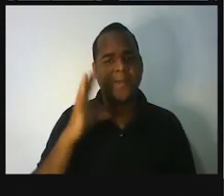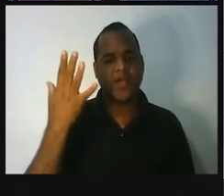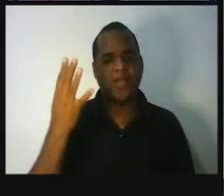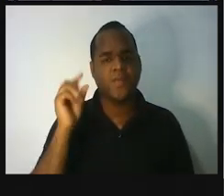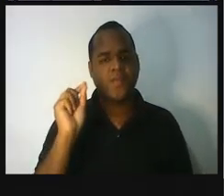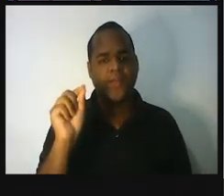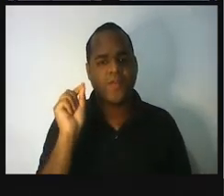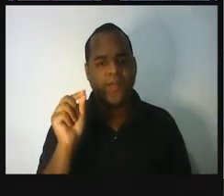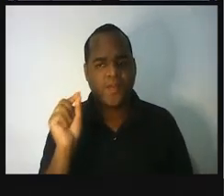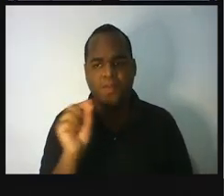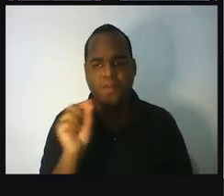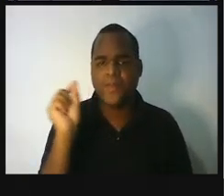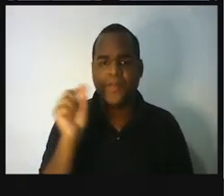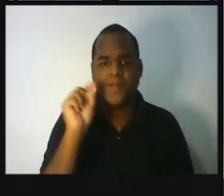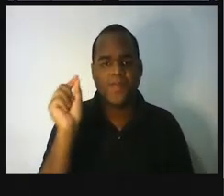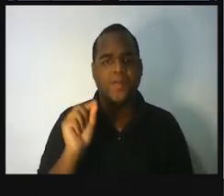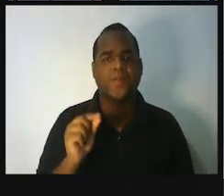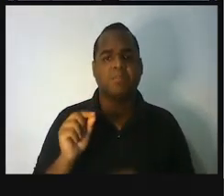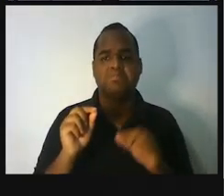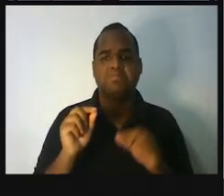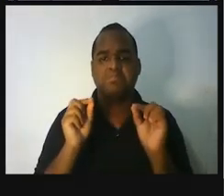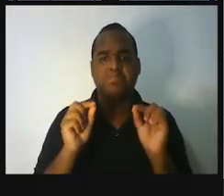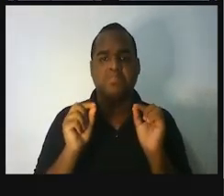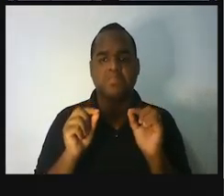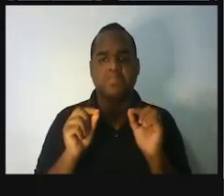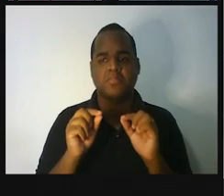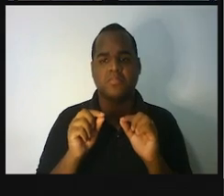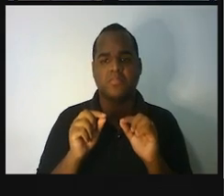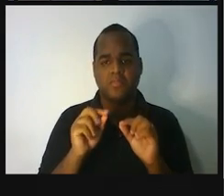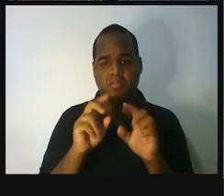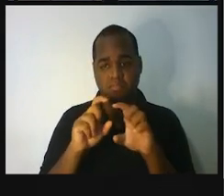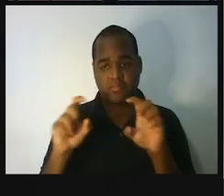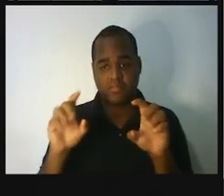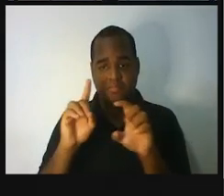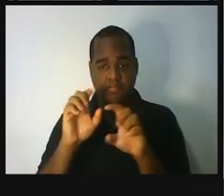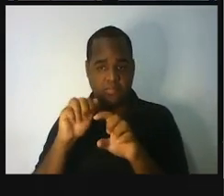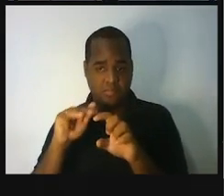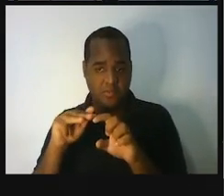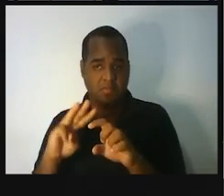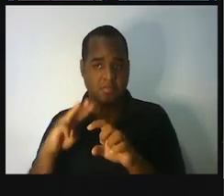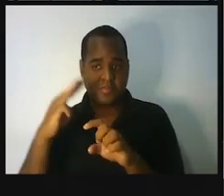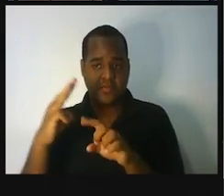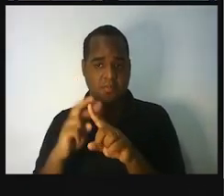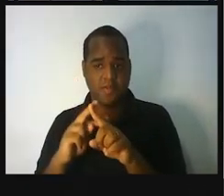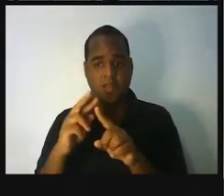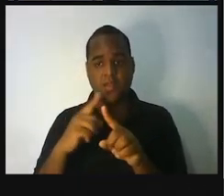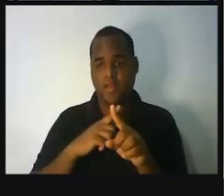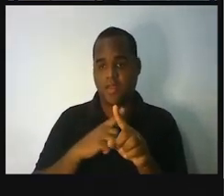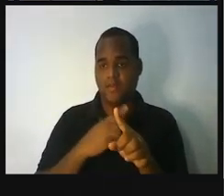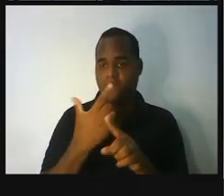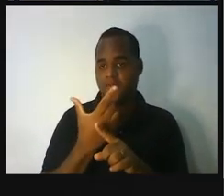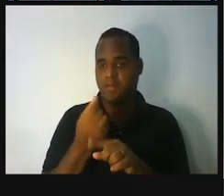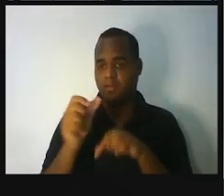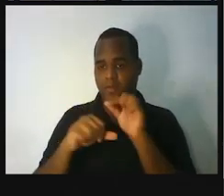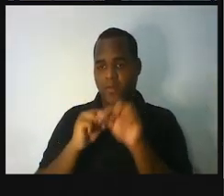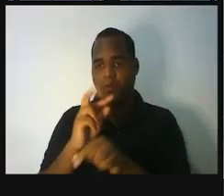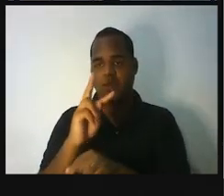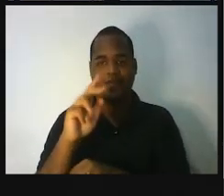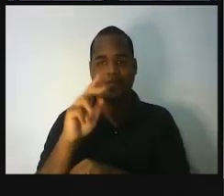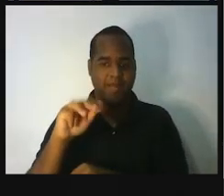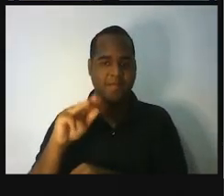professor. O que estava em decâmetro cúbico virou 26 hectômetros cúbicos. O que estava